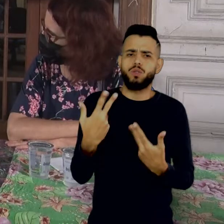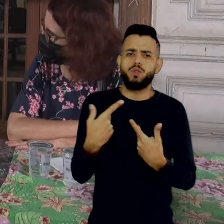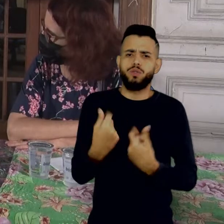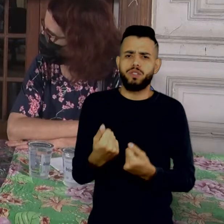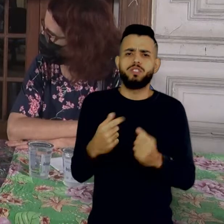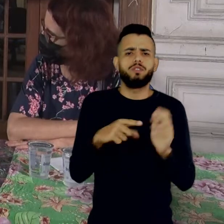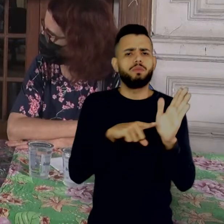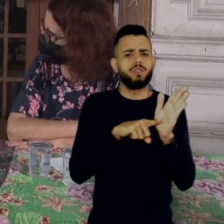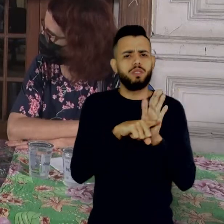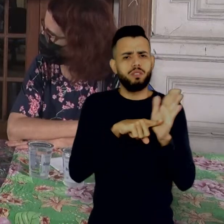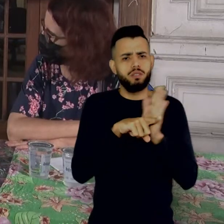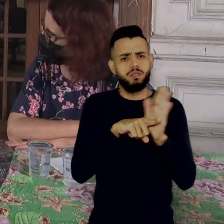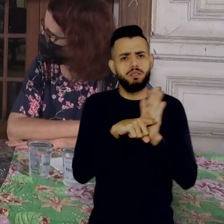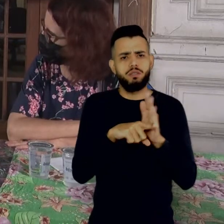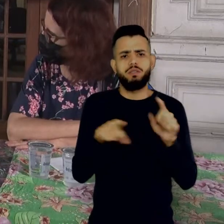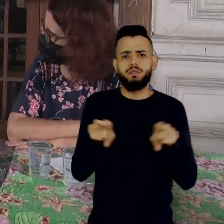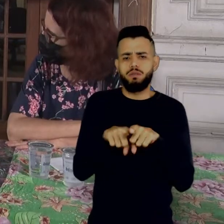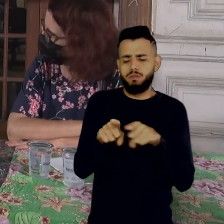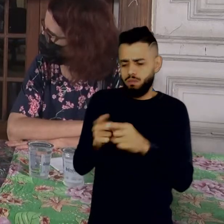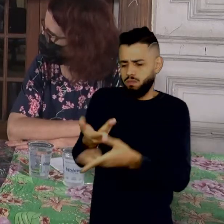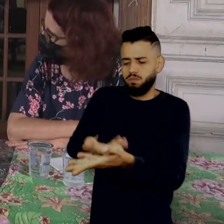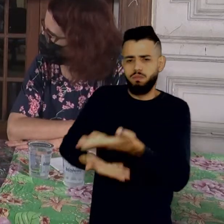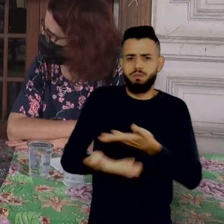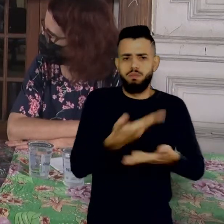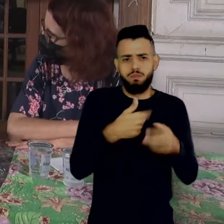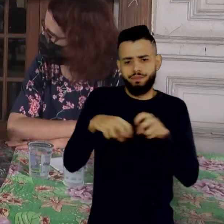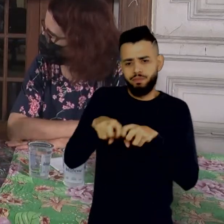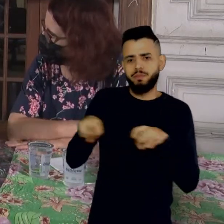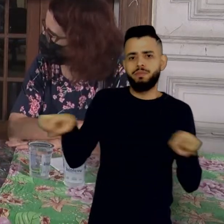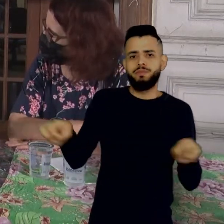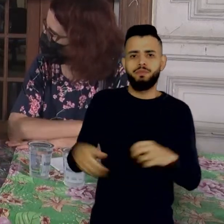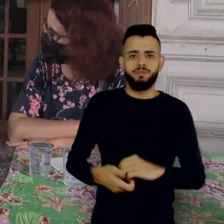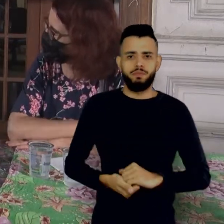para essa pesquisa e para essa troca nessa mesa.